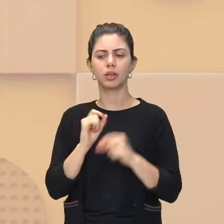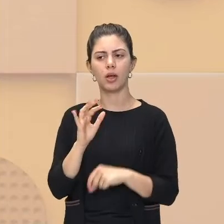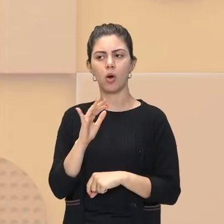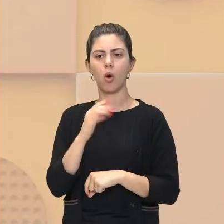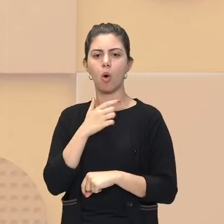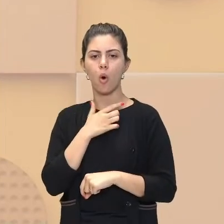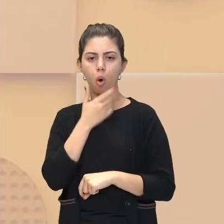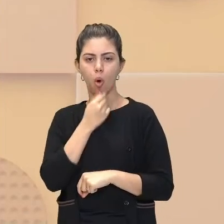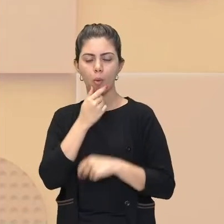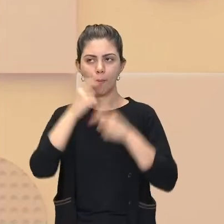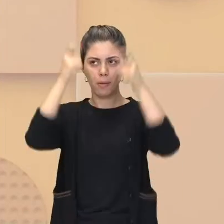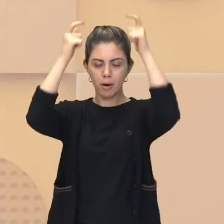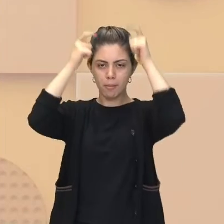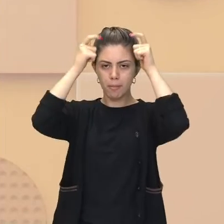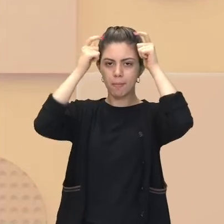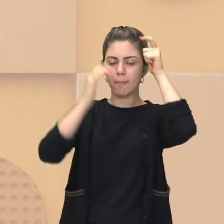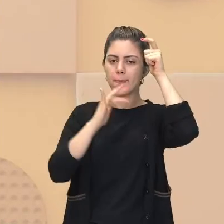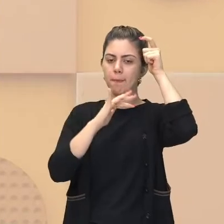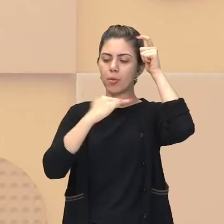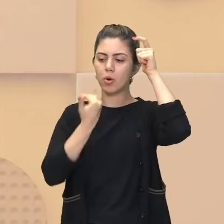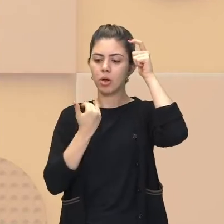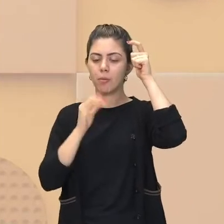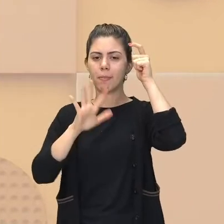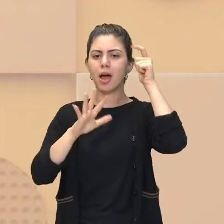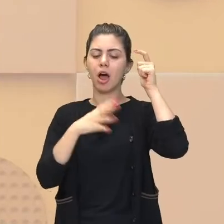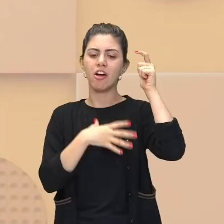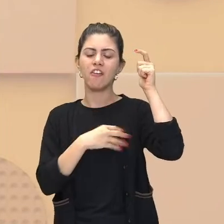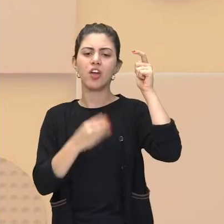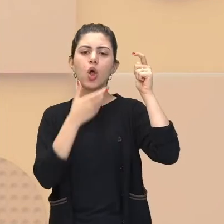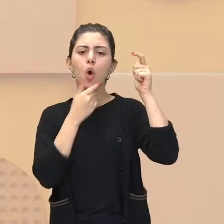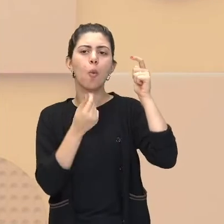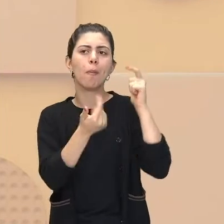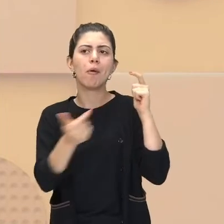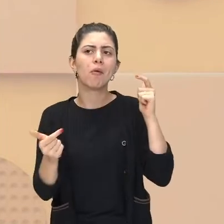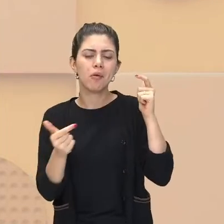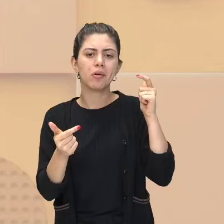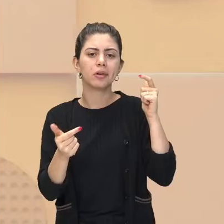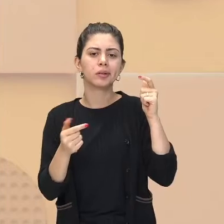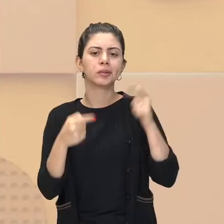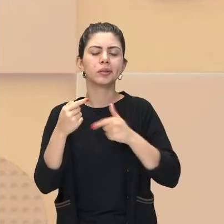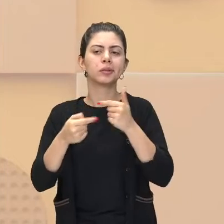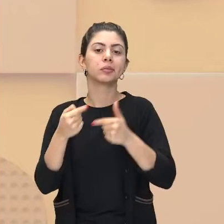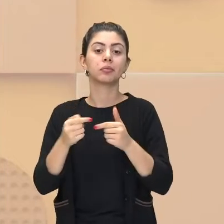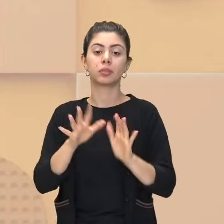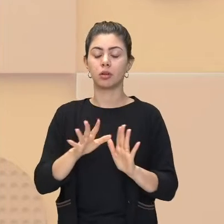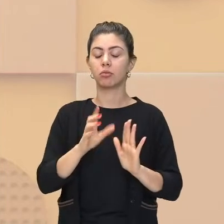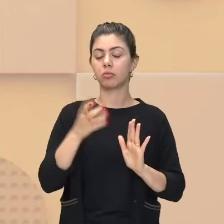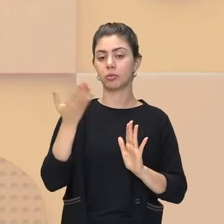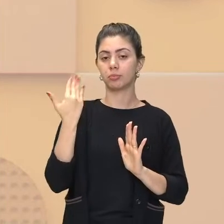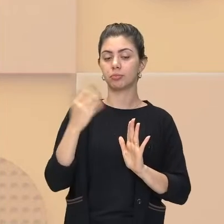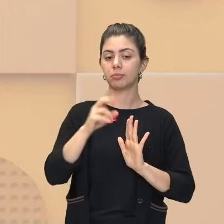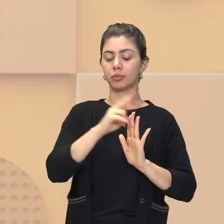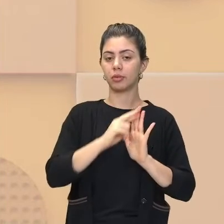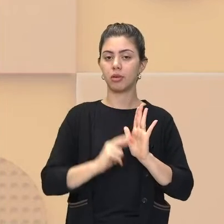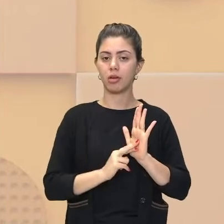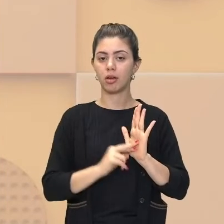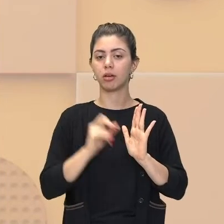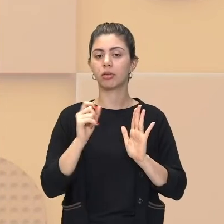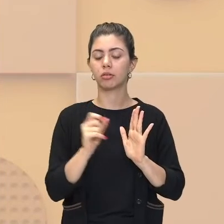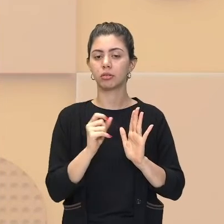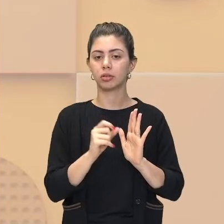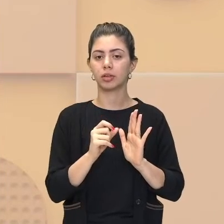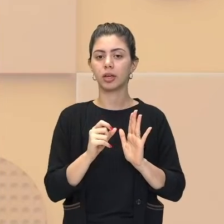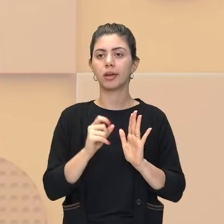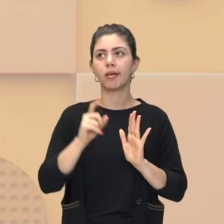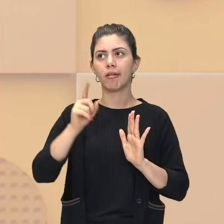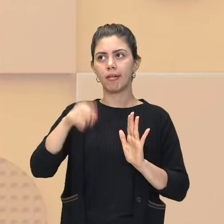Portugal. Então, quem deveria assumir, já que ele não deixou nenhum filho homem? De acordo com as leis da época, quem assumiria de